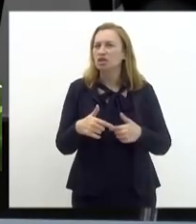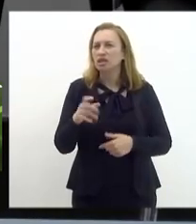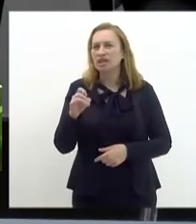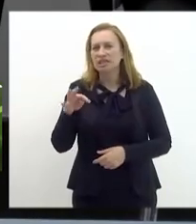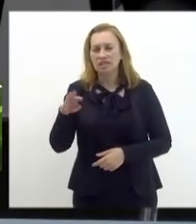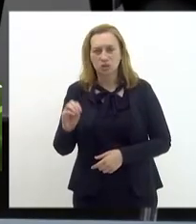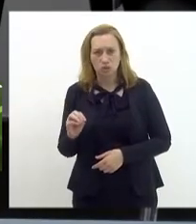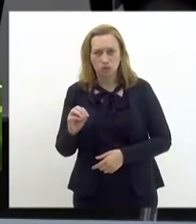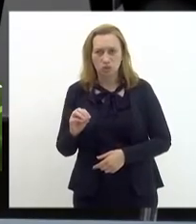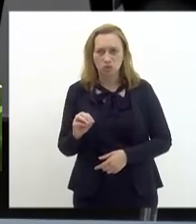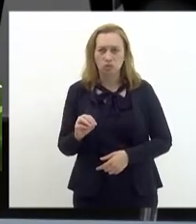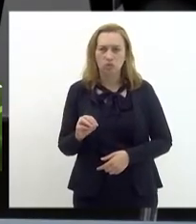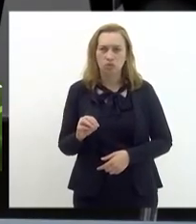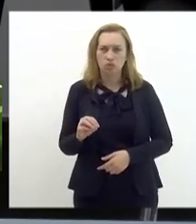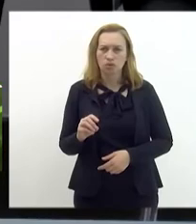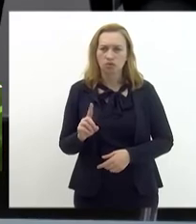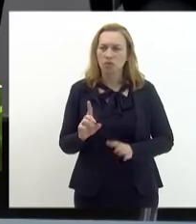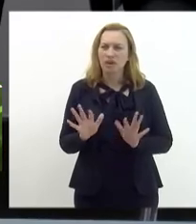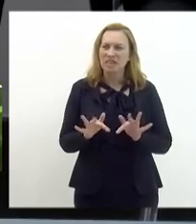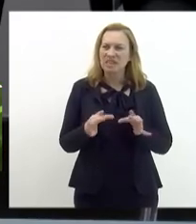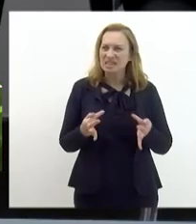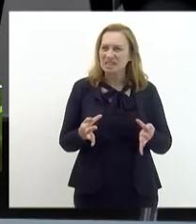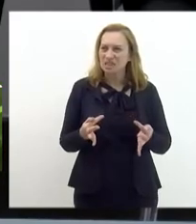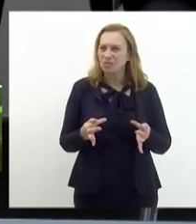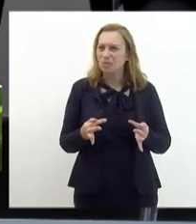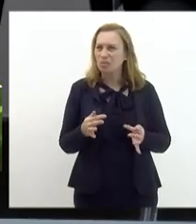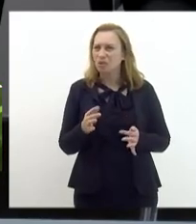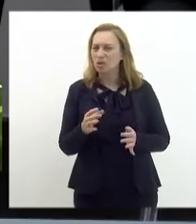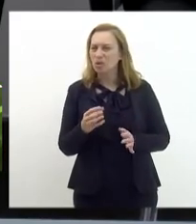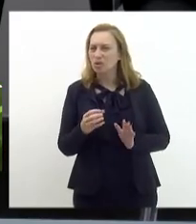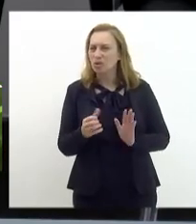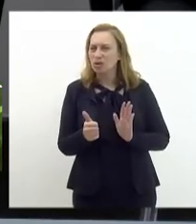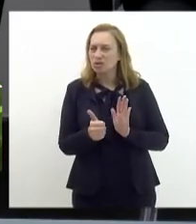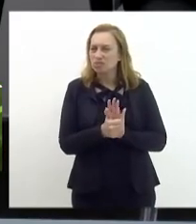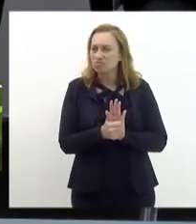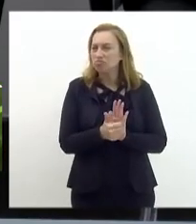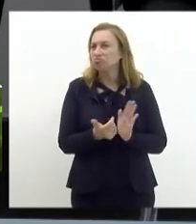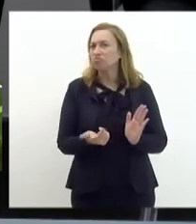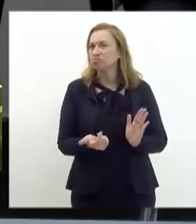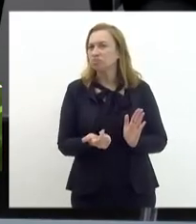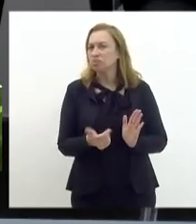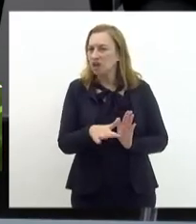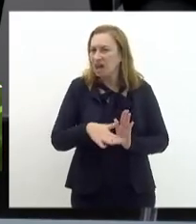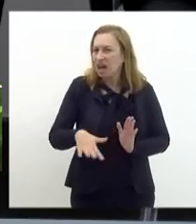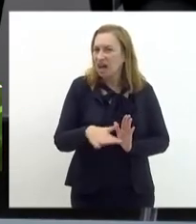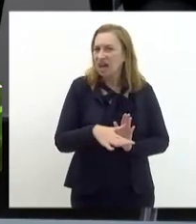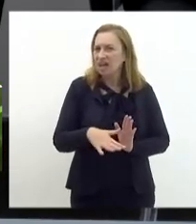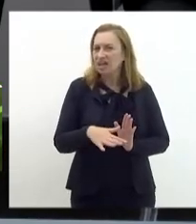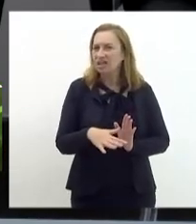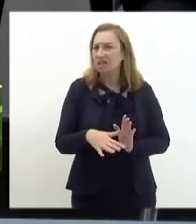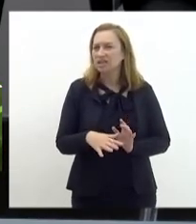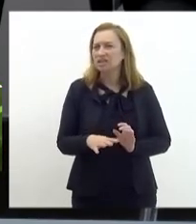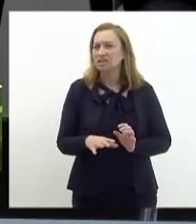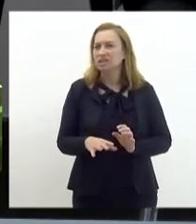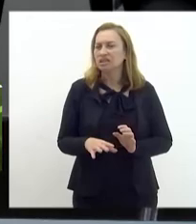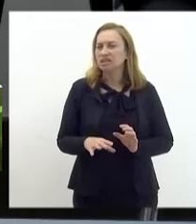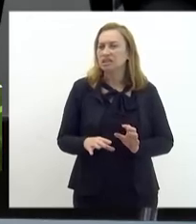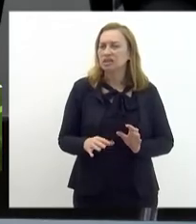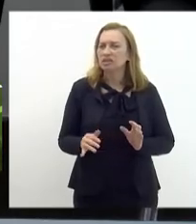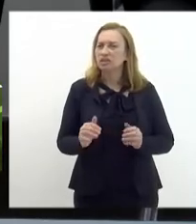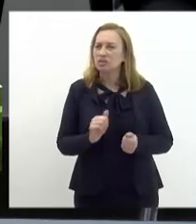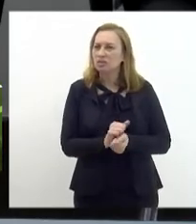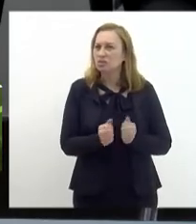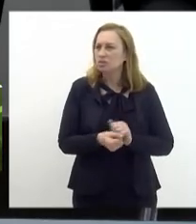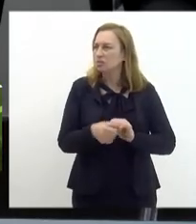são simplesmente atos ilegais da ato no ambiente da integridade, a gente sabe que na